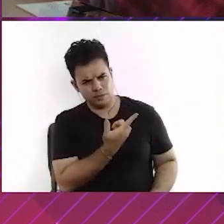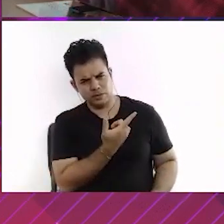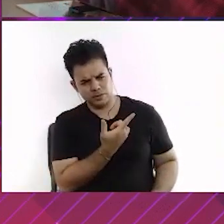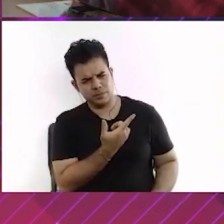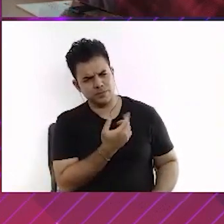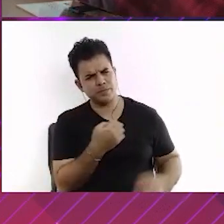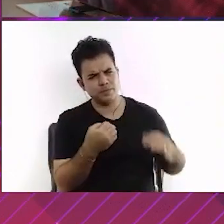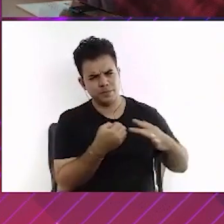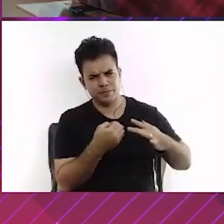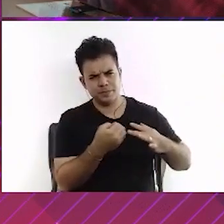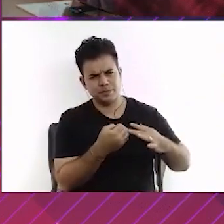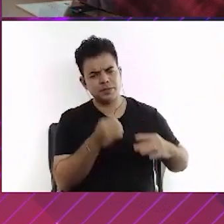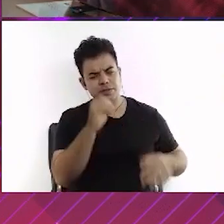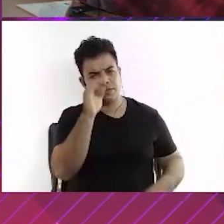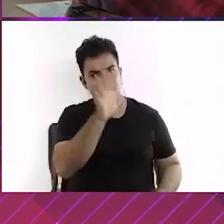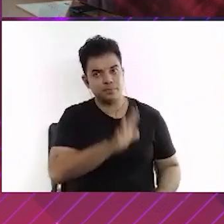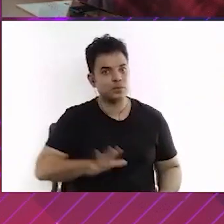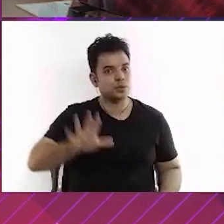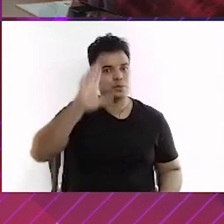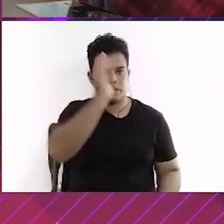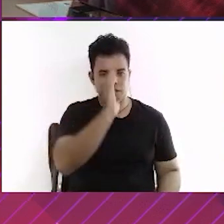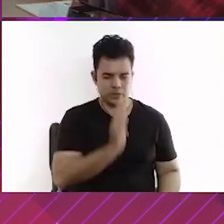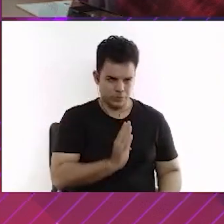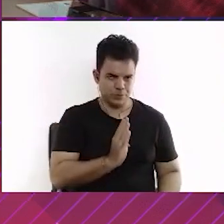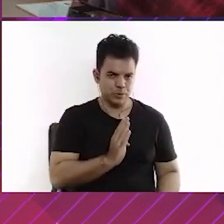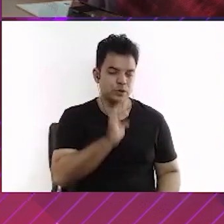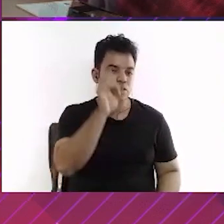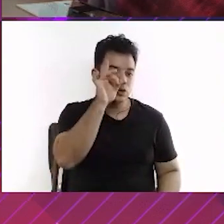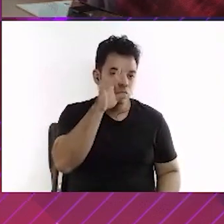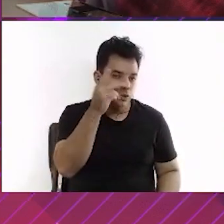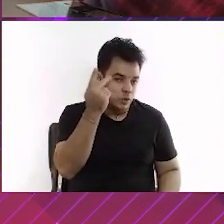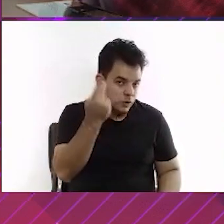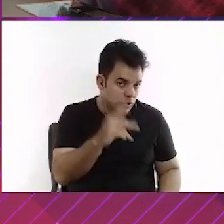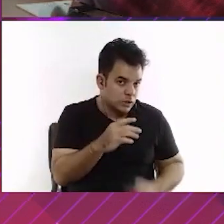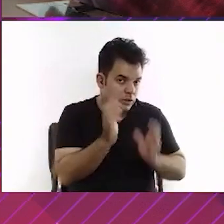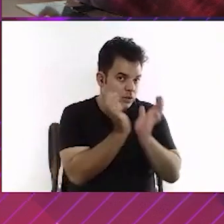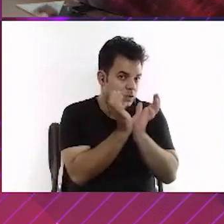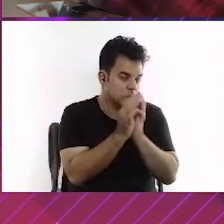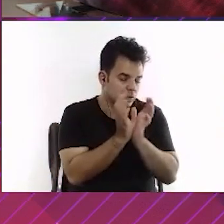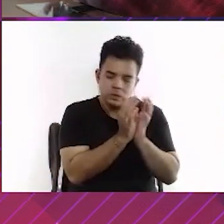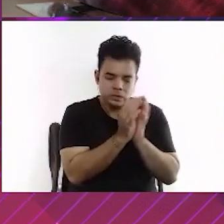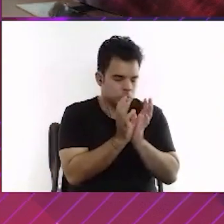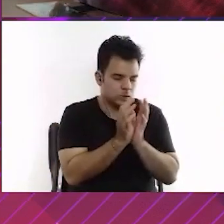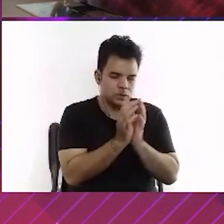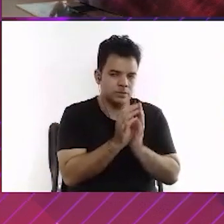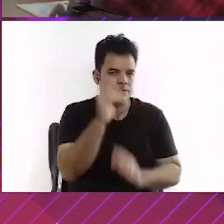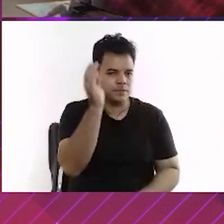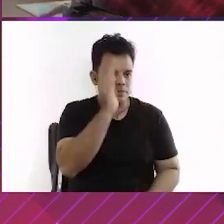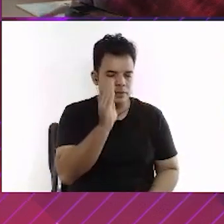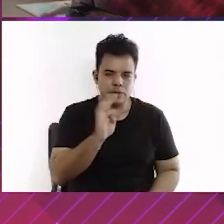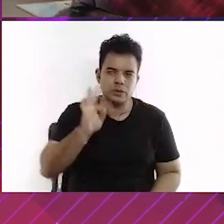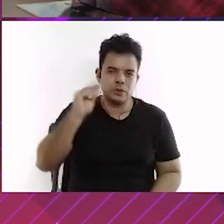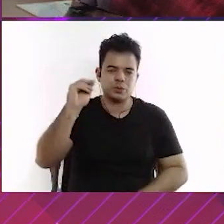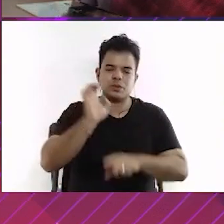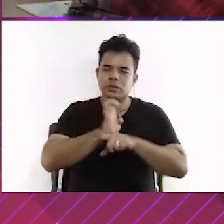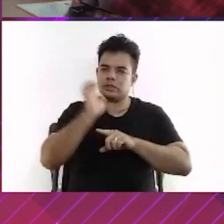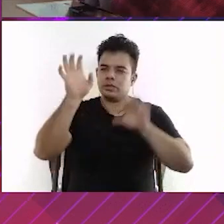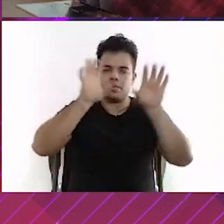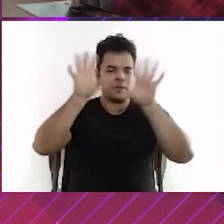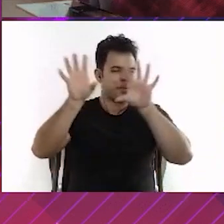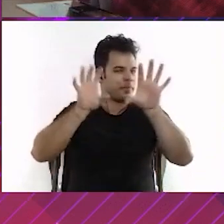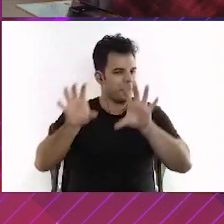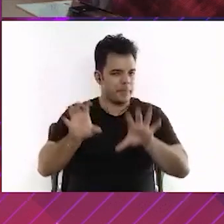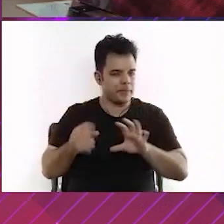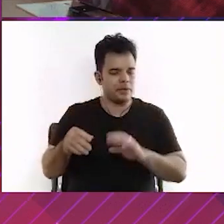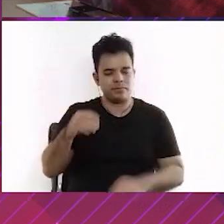uma representação nacional. Isso é uma dificuldade não só daqui do estado de Pernambuco, mas também de outros estados da capital